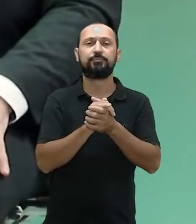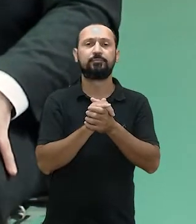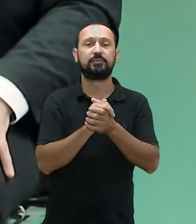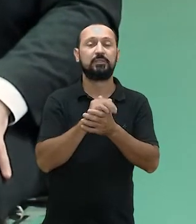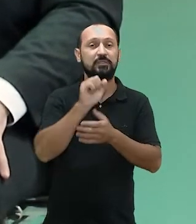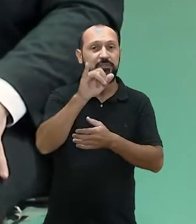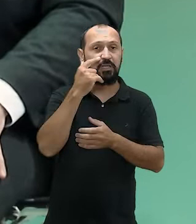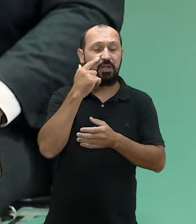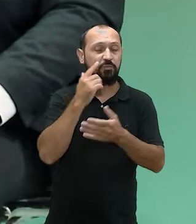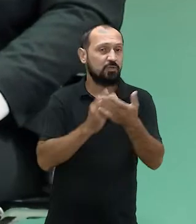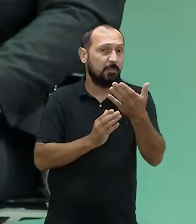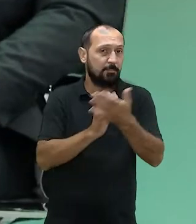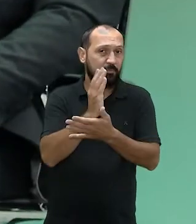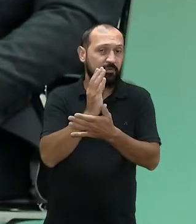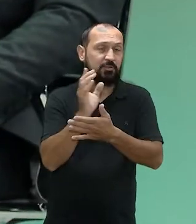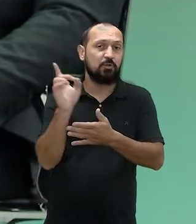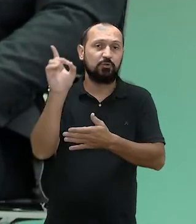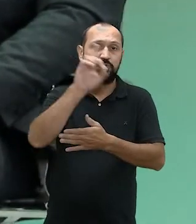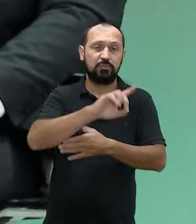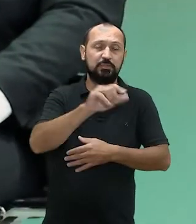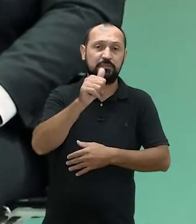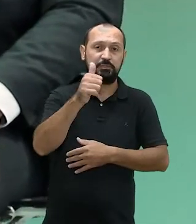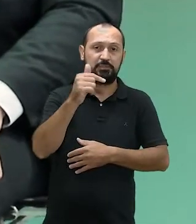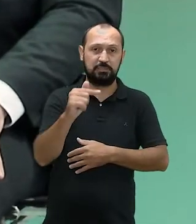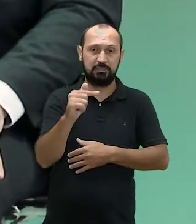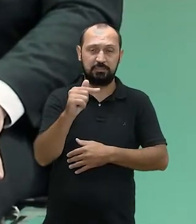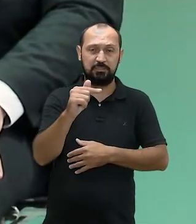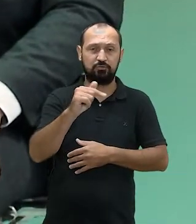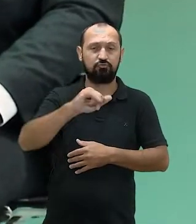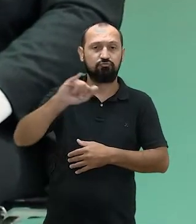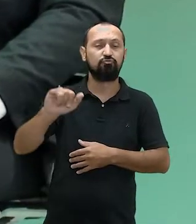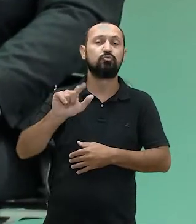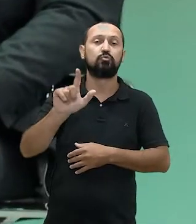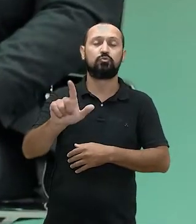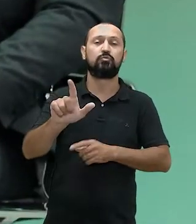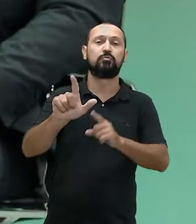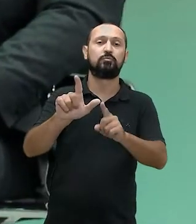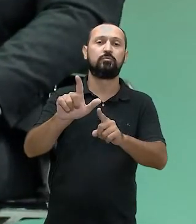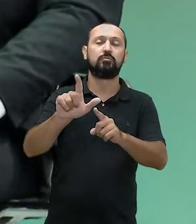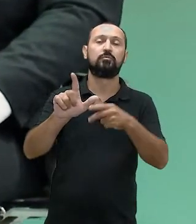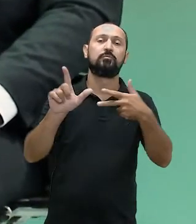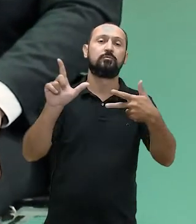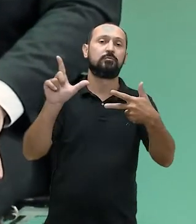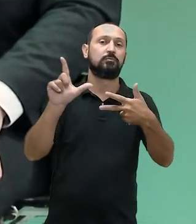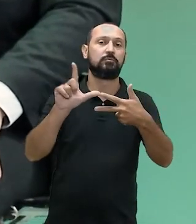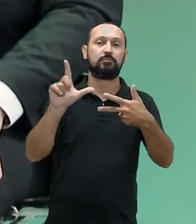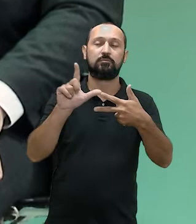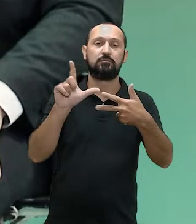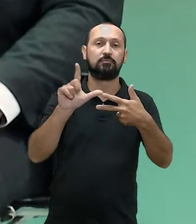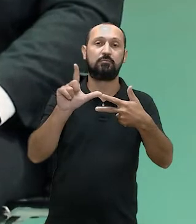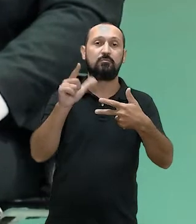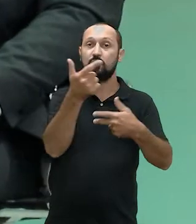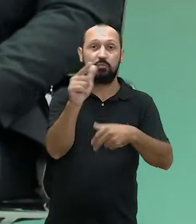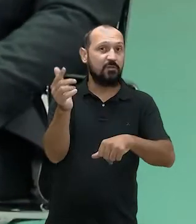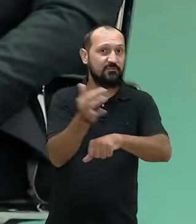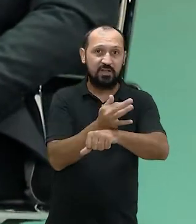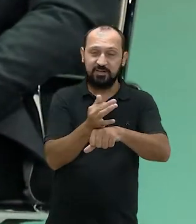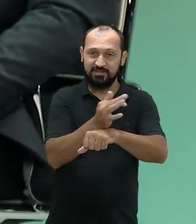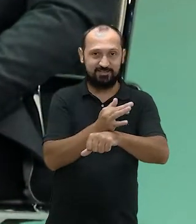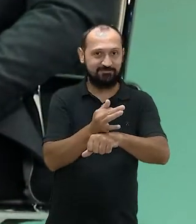ao LDO, caso ela não seja aprovada até 17 de julho, o Poder Legislativo não entra em